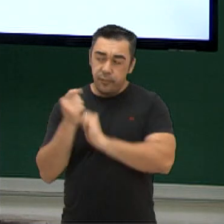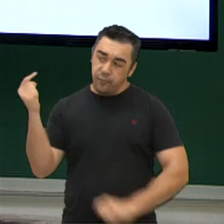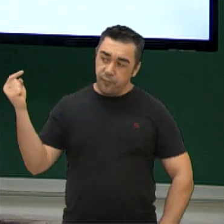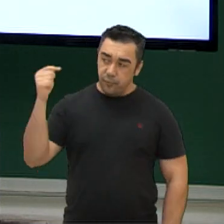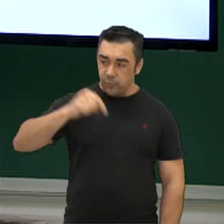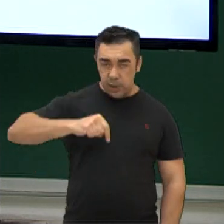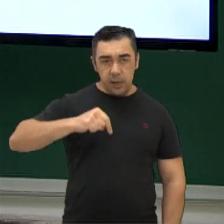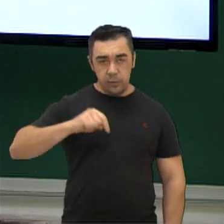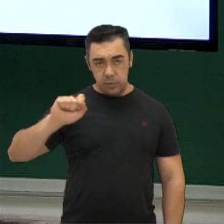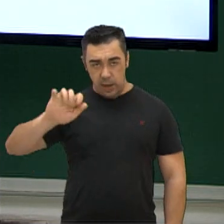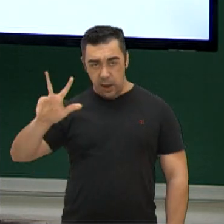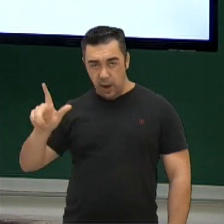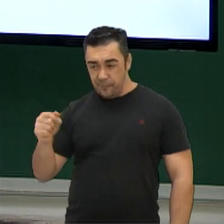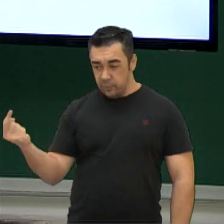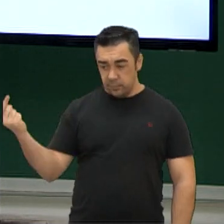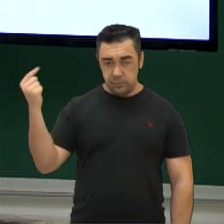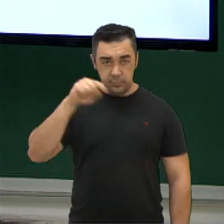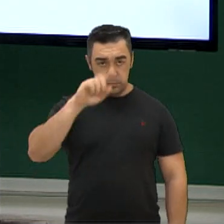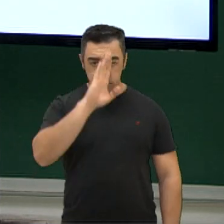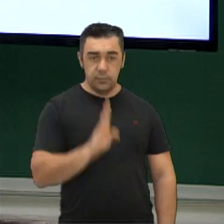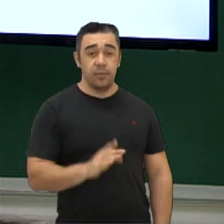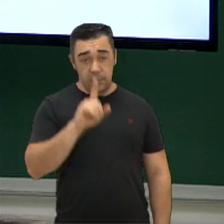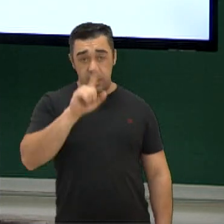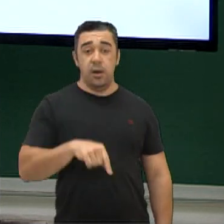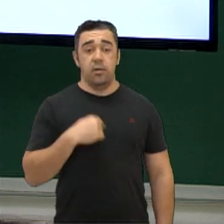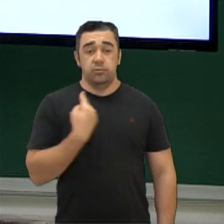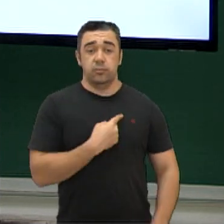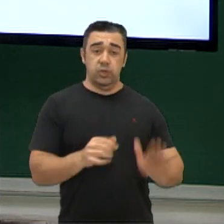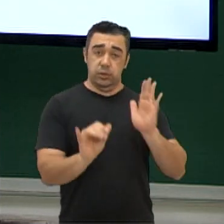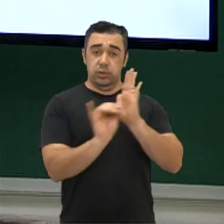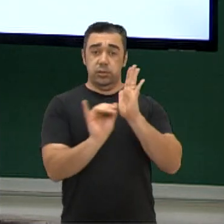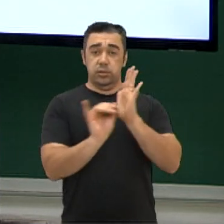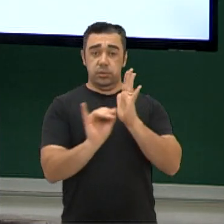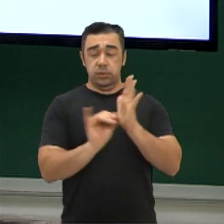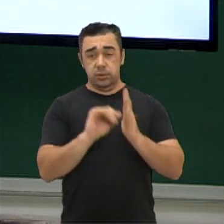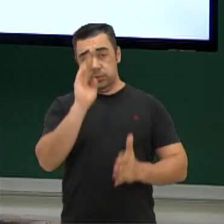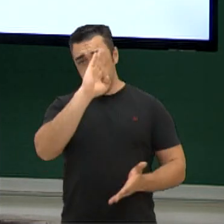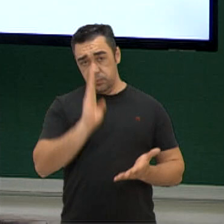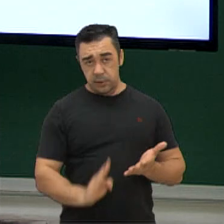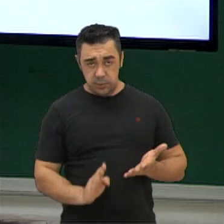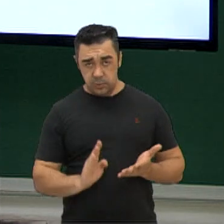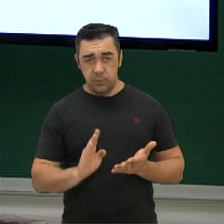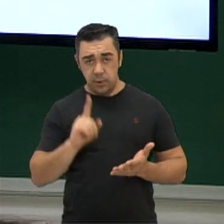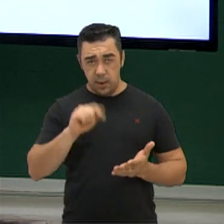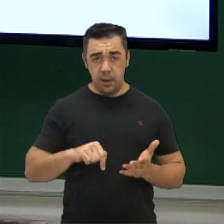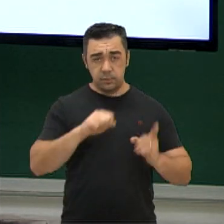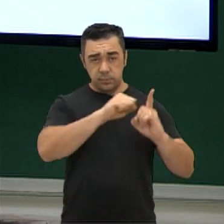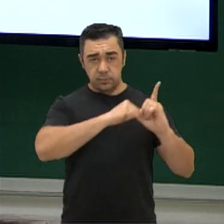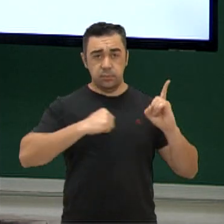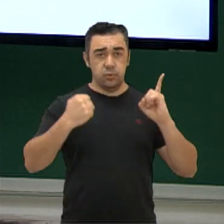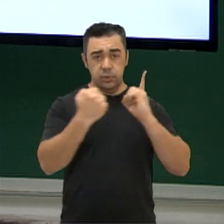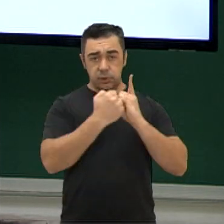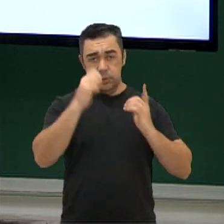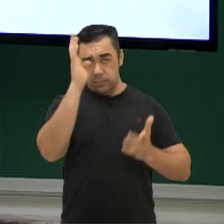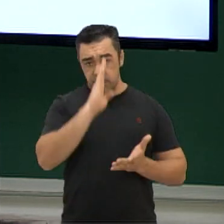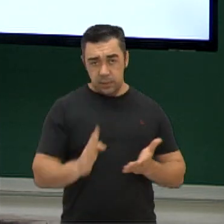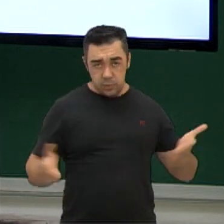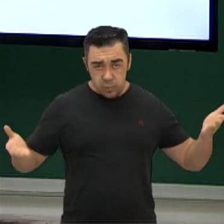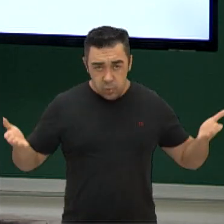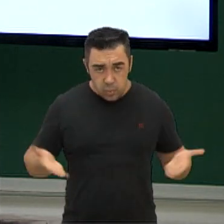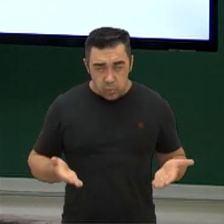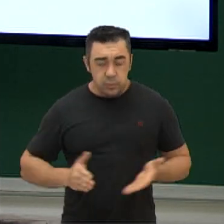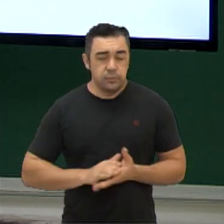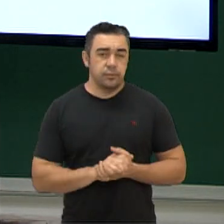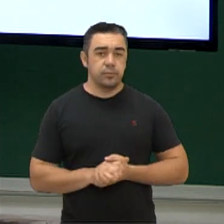obra escrava no Brasil faz parte da nossa composição identitária e da nossa composição social no Brasil nos dias de